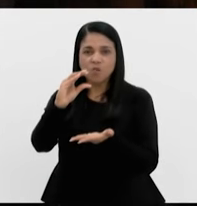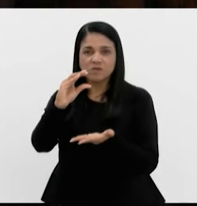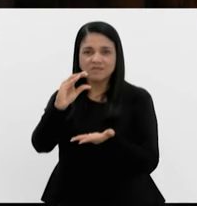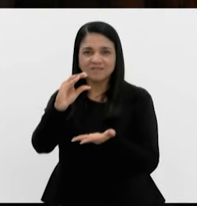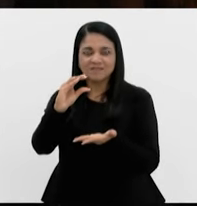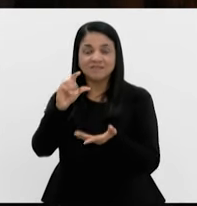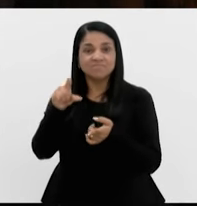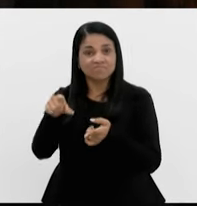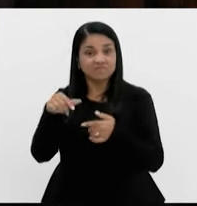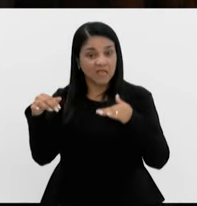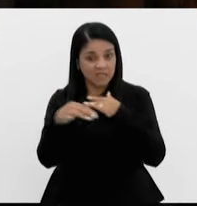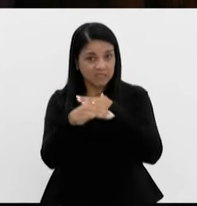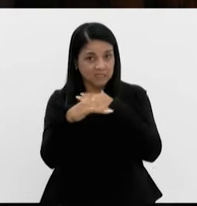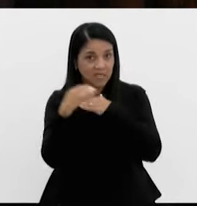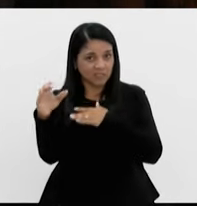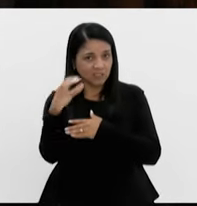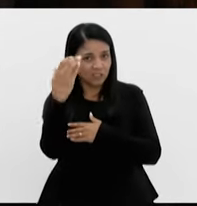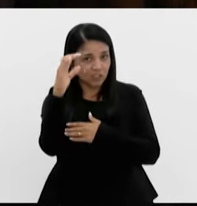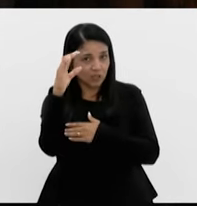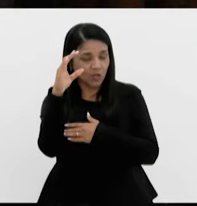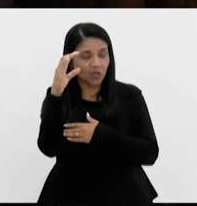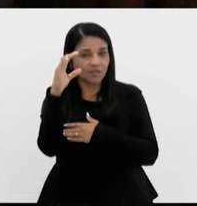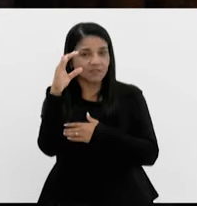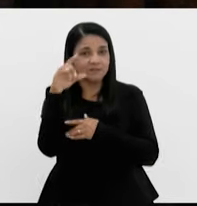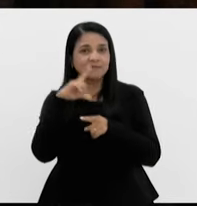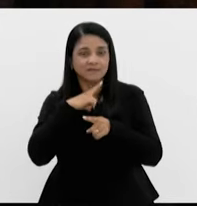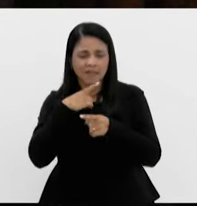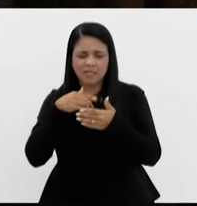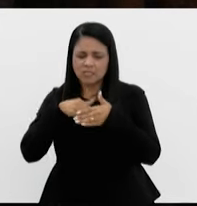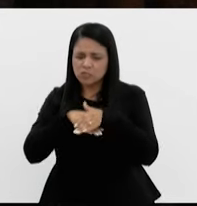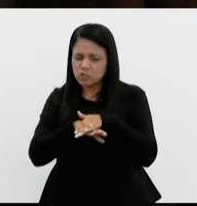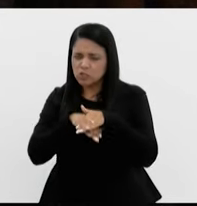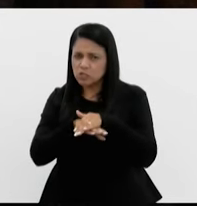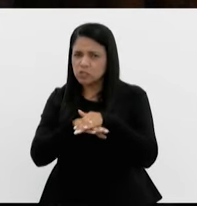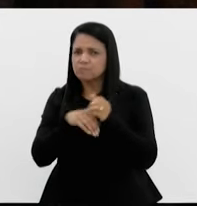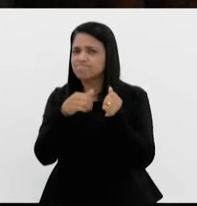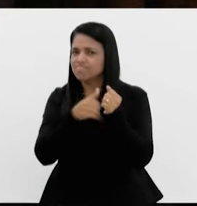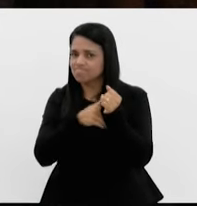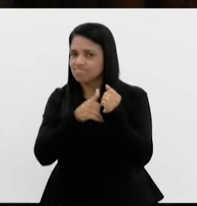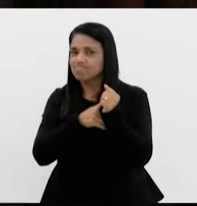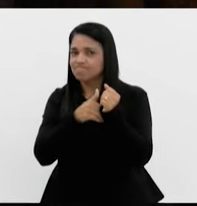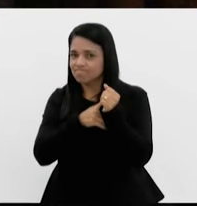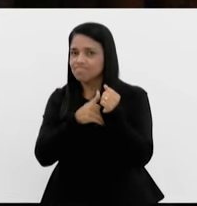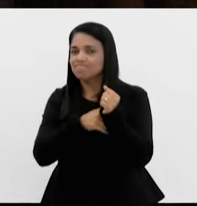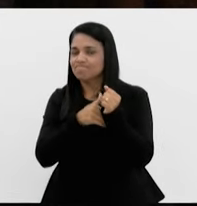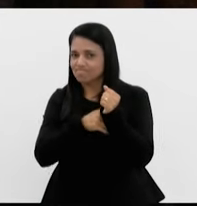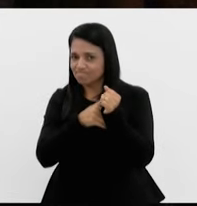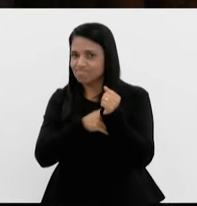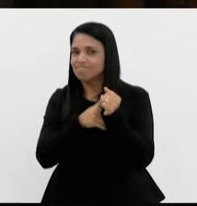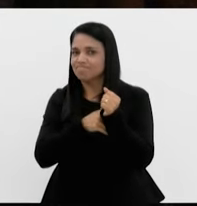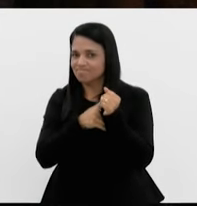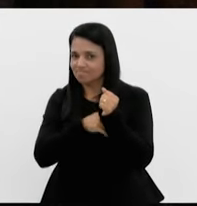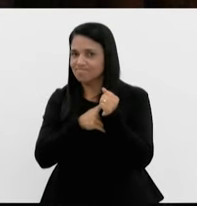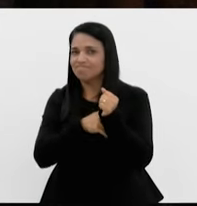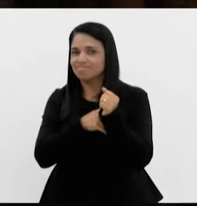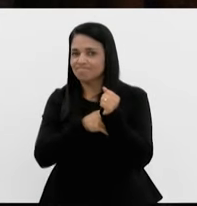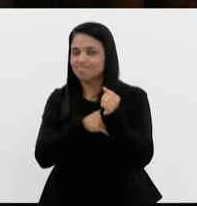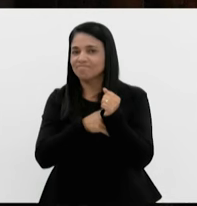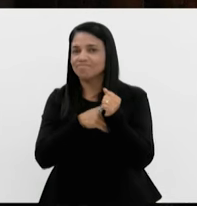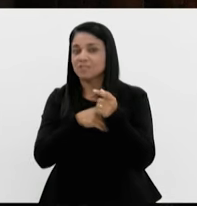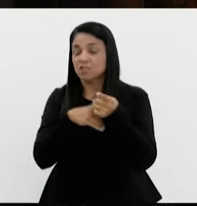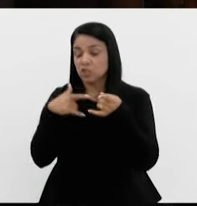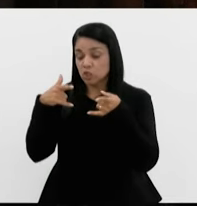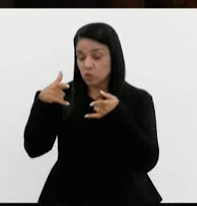cidade de Niterói que tem muita coisa enterrada escondida e que vale muito inclusive em túmulos do